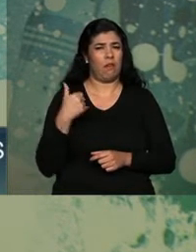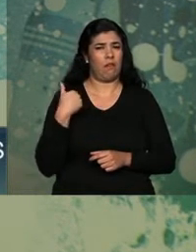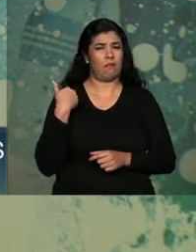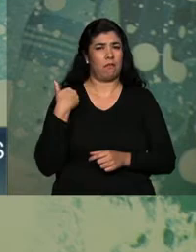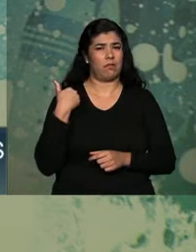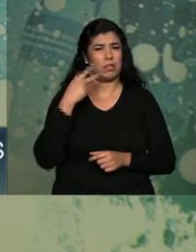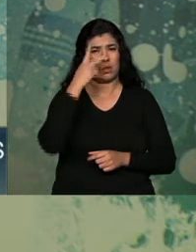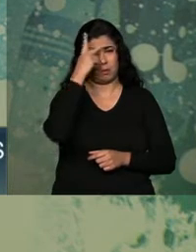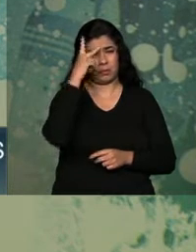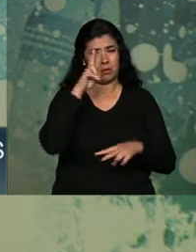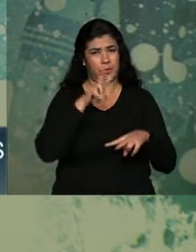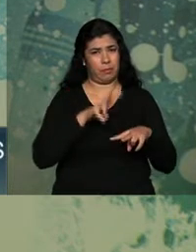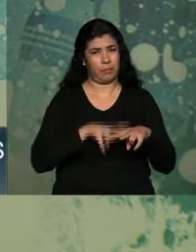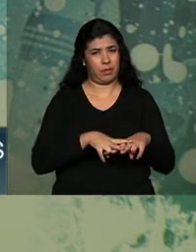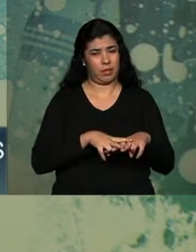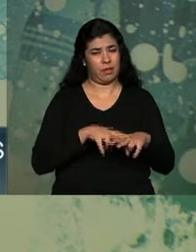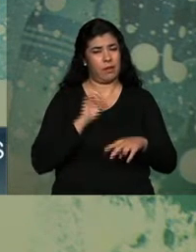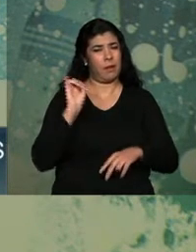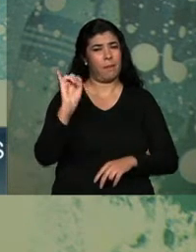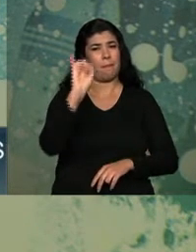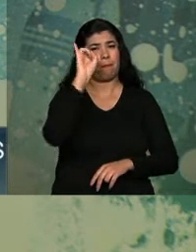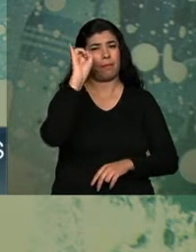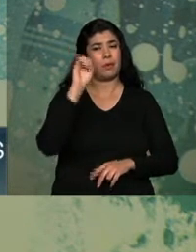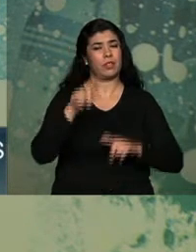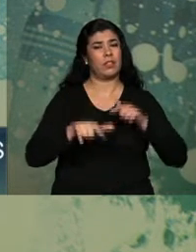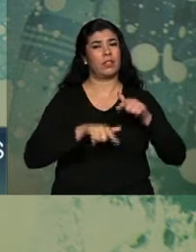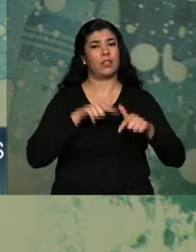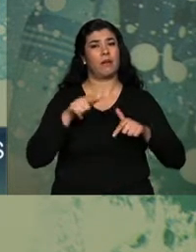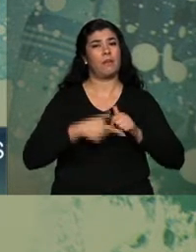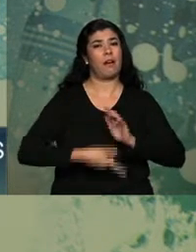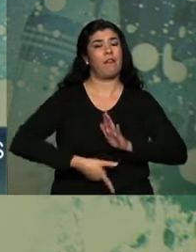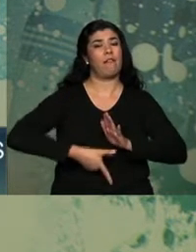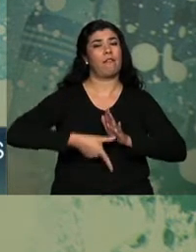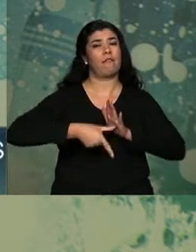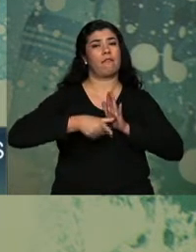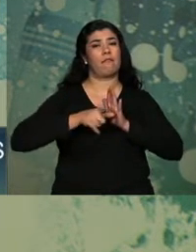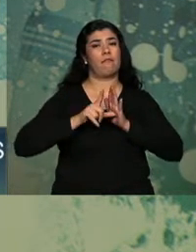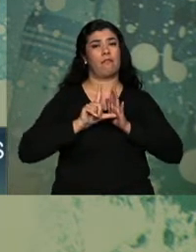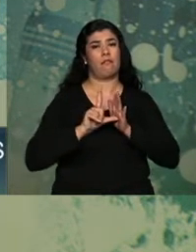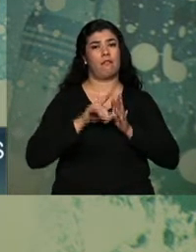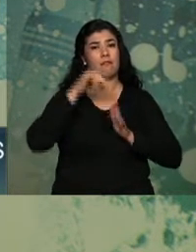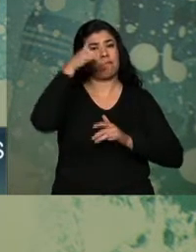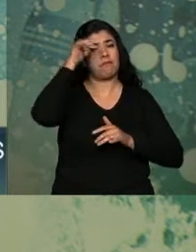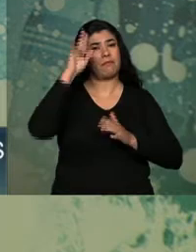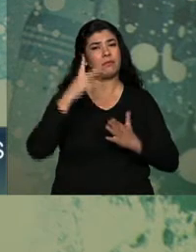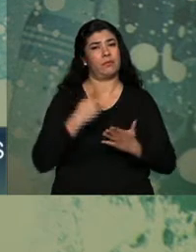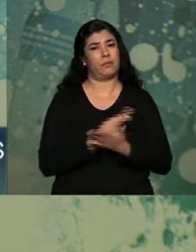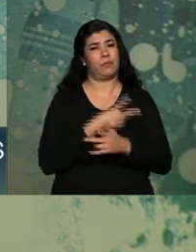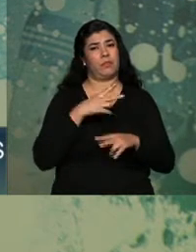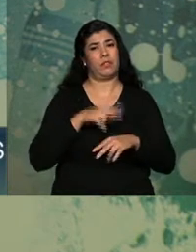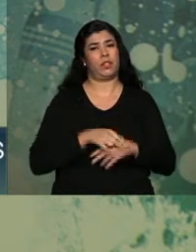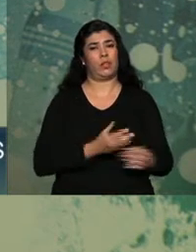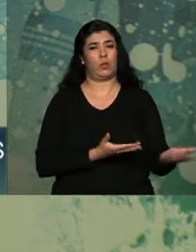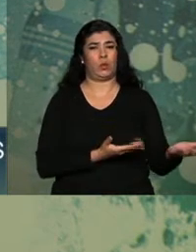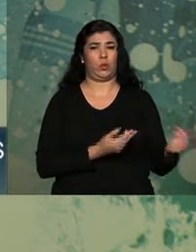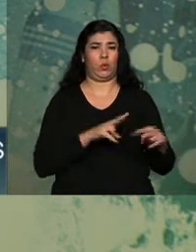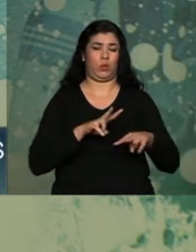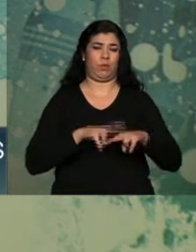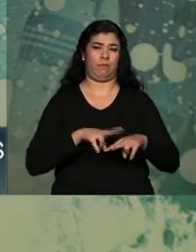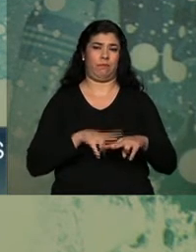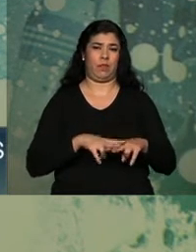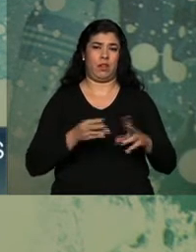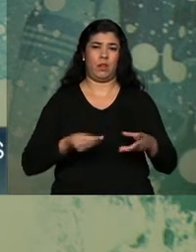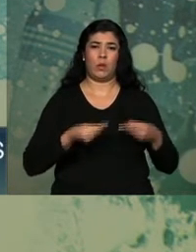nós trabalharmos na prevenção, permitindo dar oportunidade ao nosso jovem